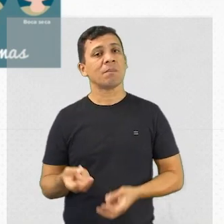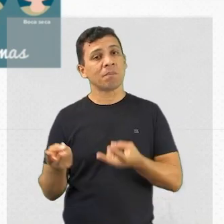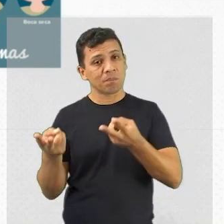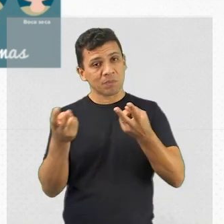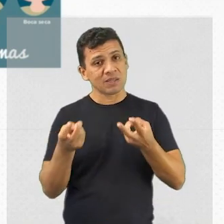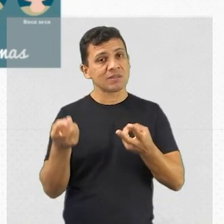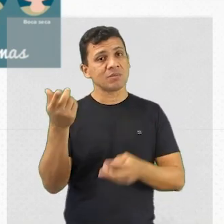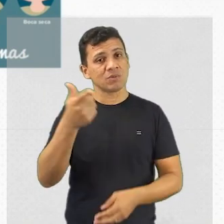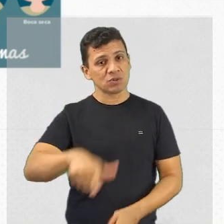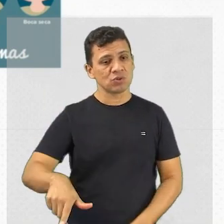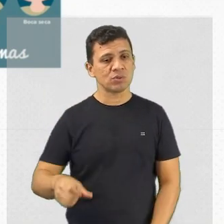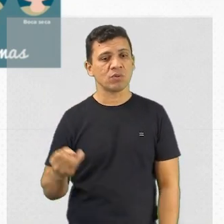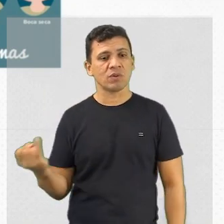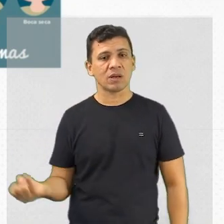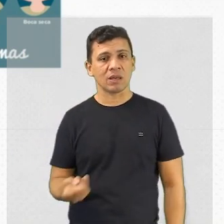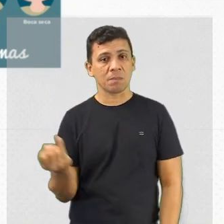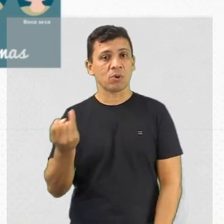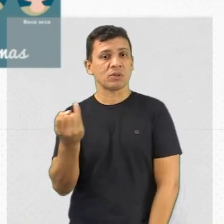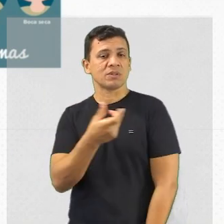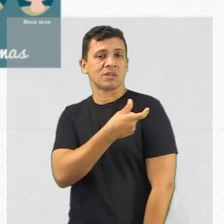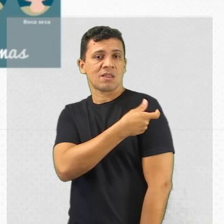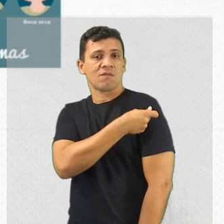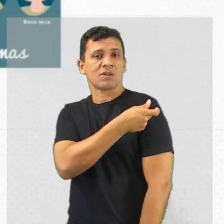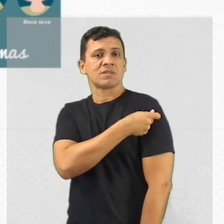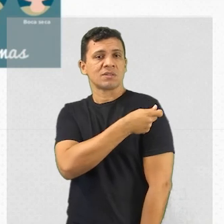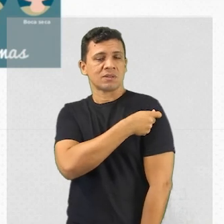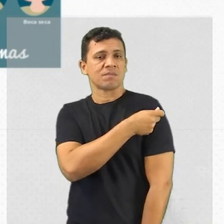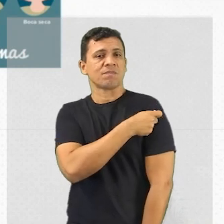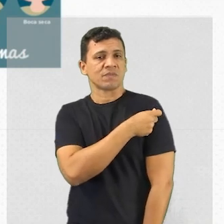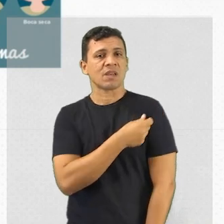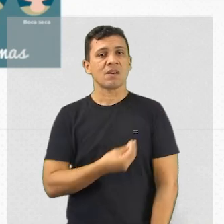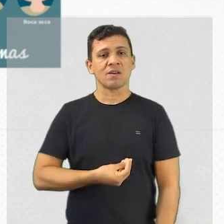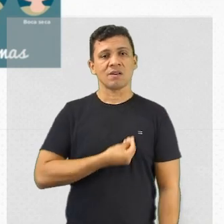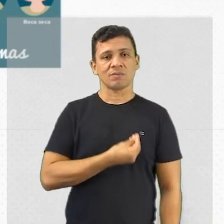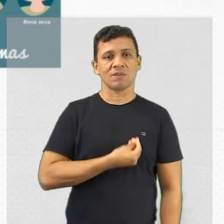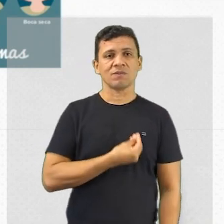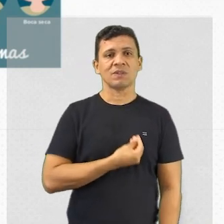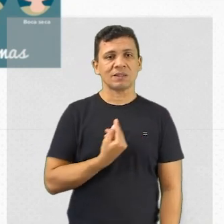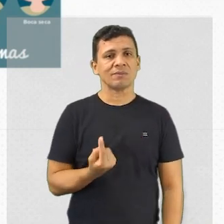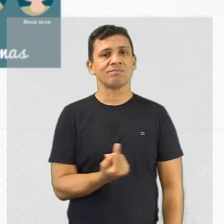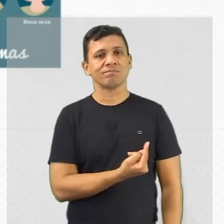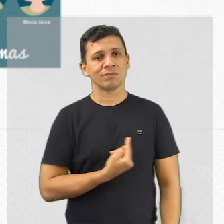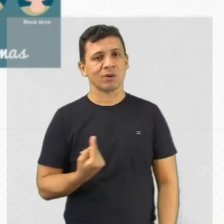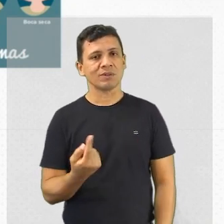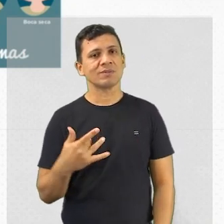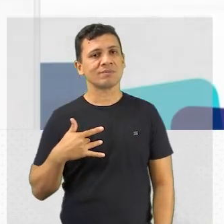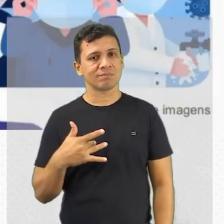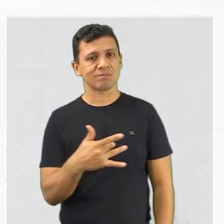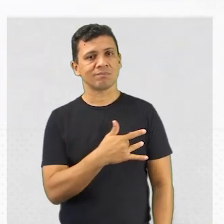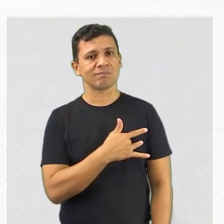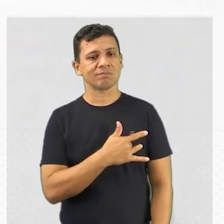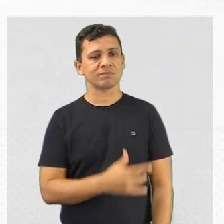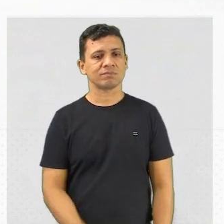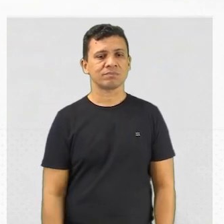importância da vacina, né? Para a nossa vida, para a nossa saúde, tá? E aí, então, falando